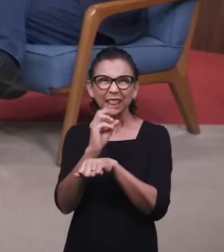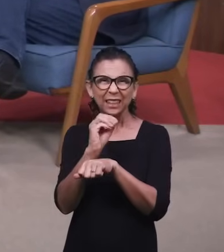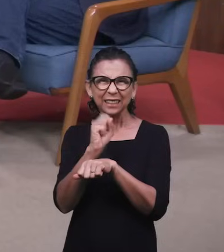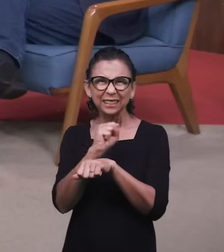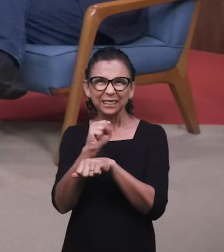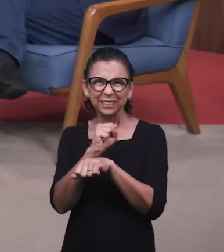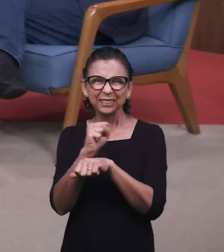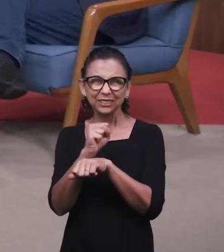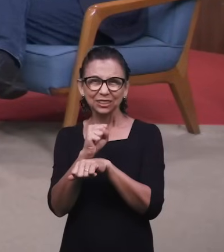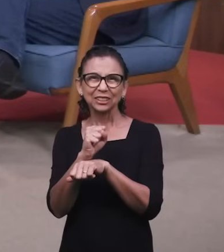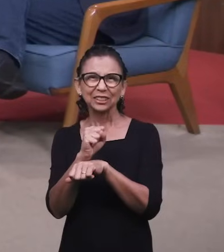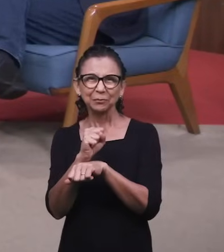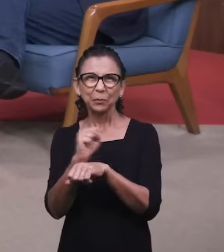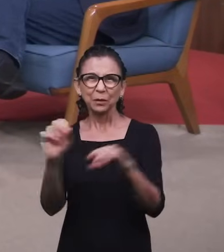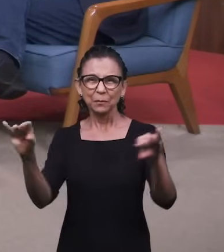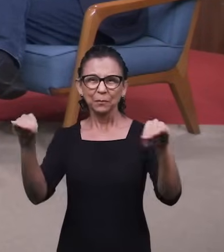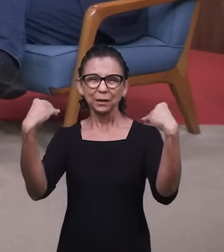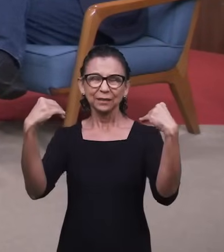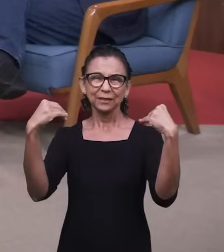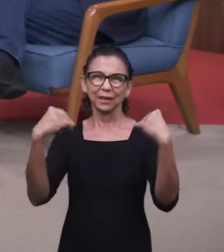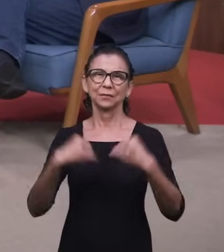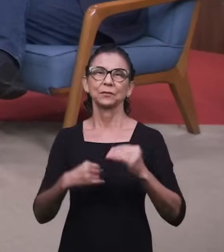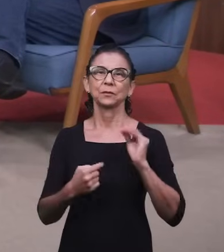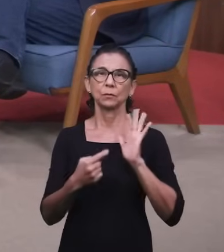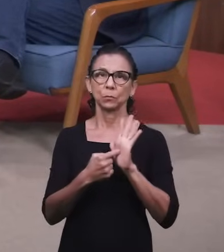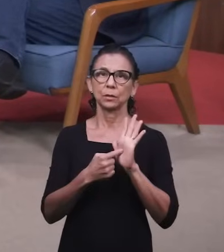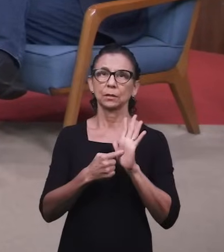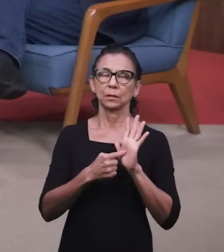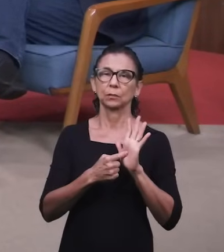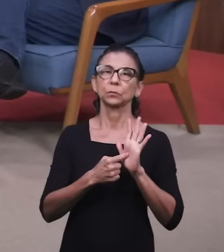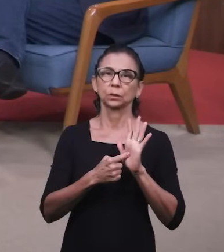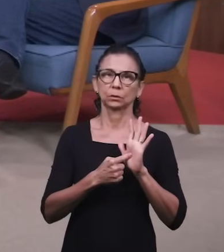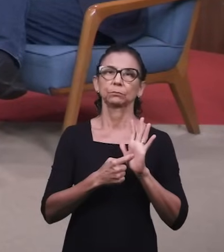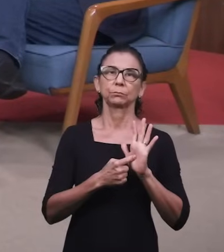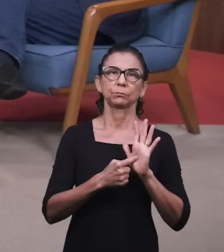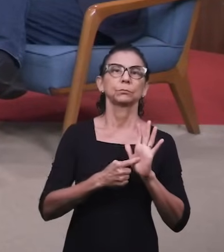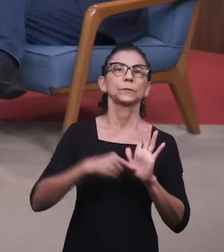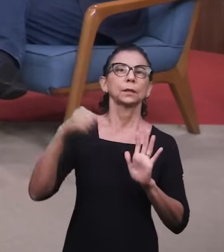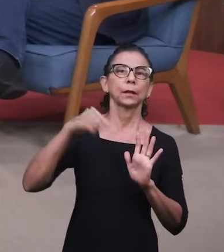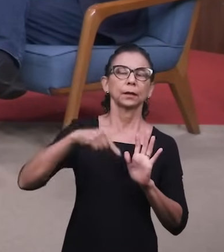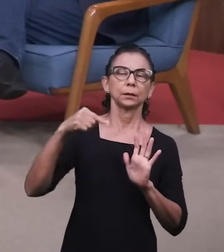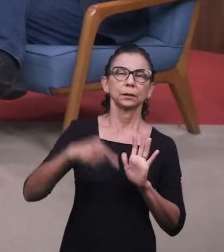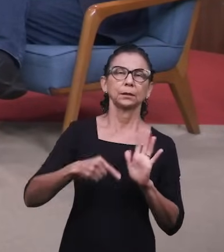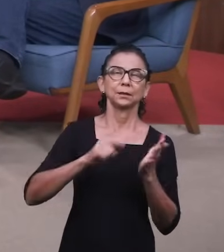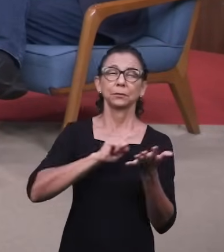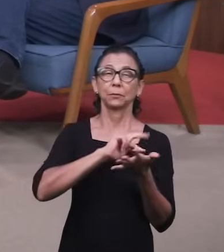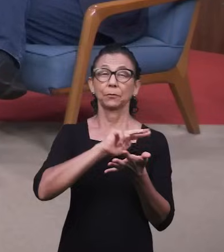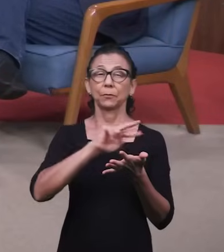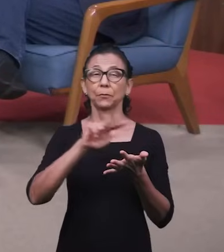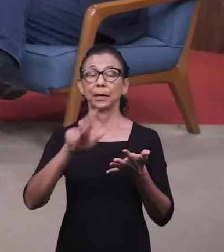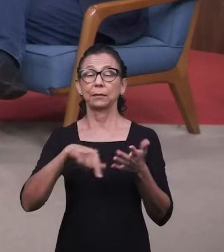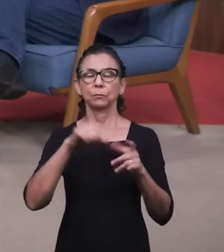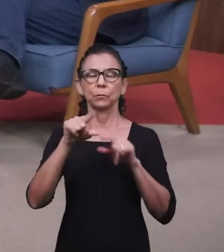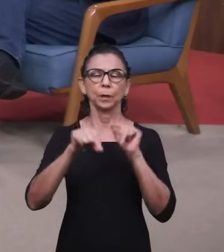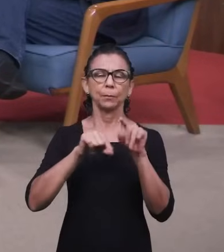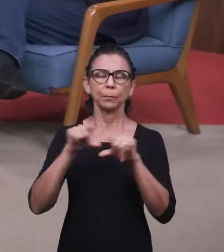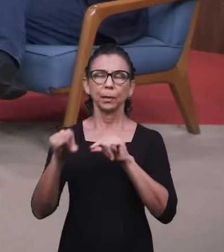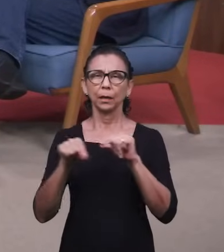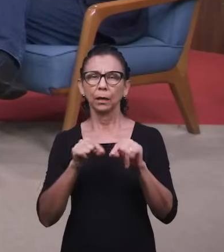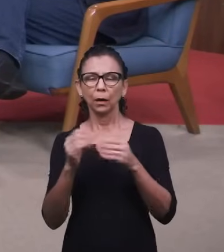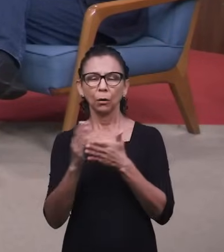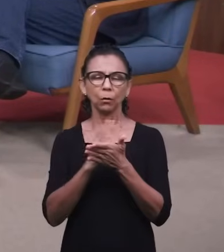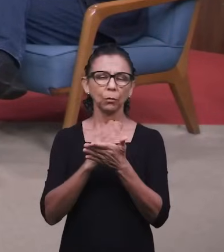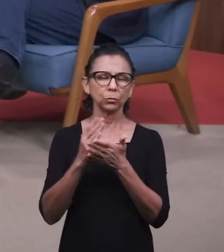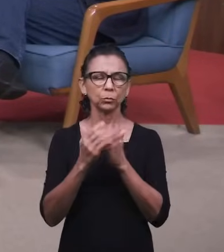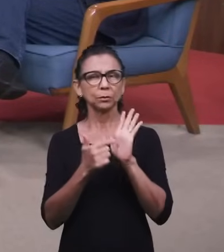mandar para a gente. E a gente sempre compartilha aqui alguns dos que nós recebemos. Nós recebemos vários, lemos todos e escolhemos alguns para passar